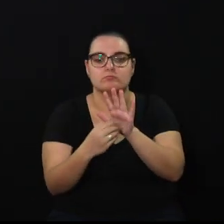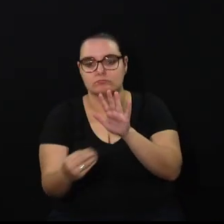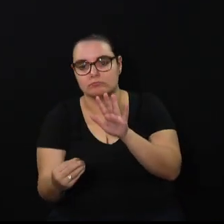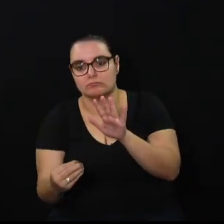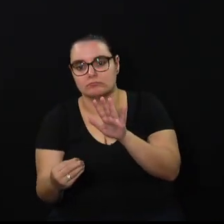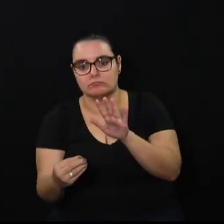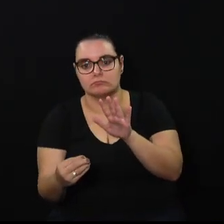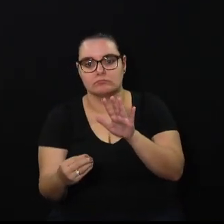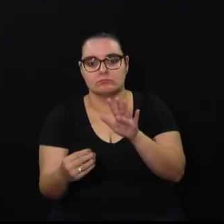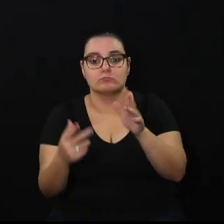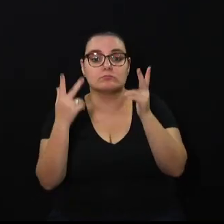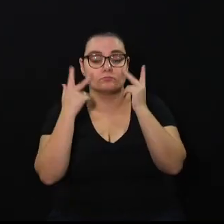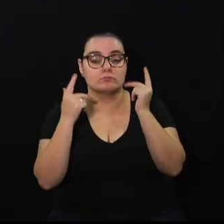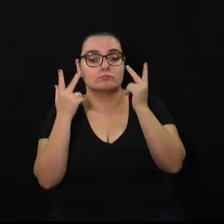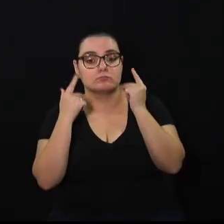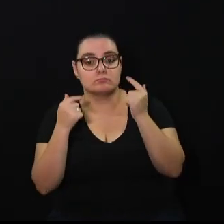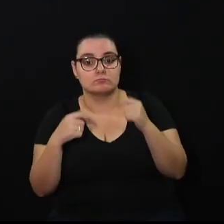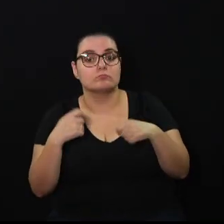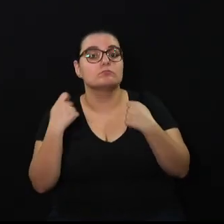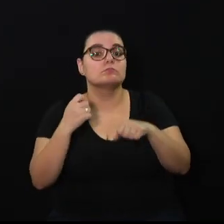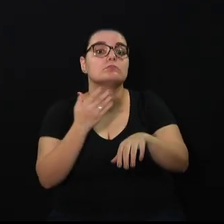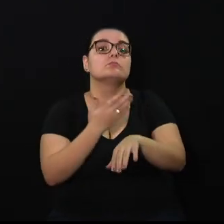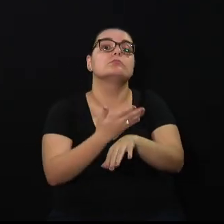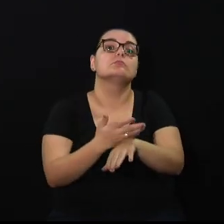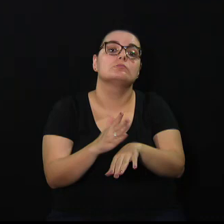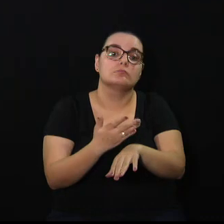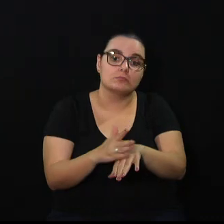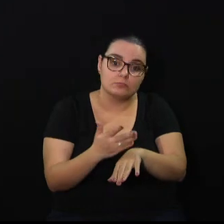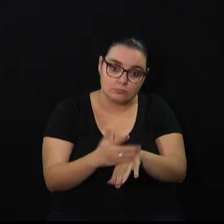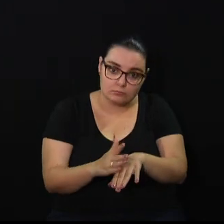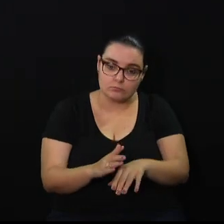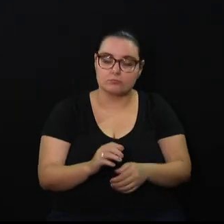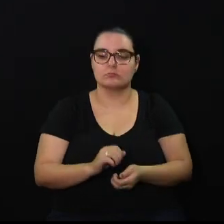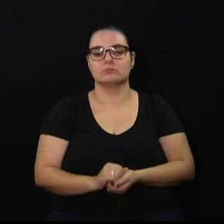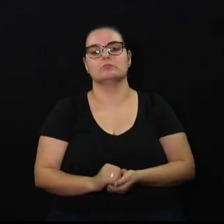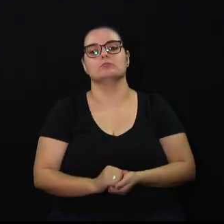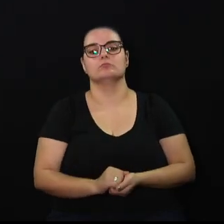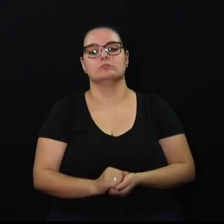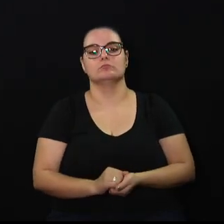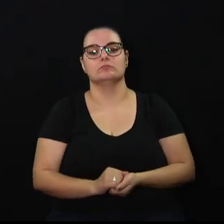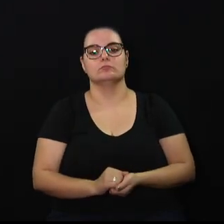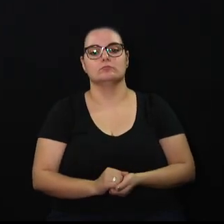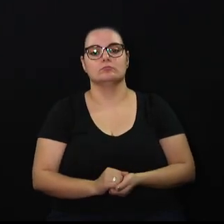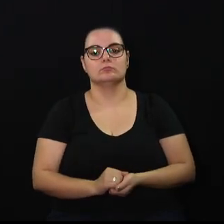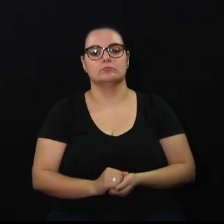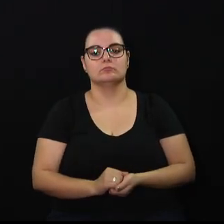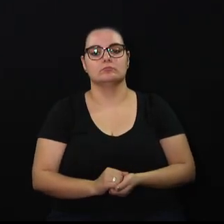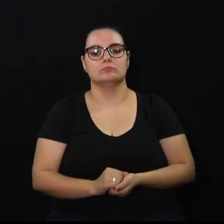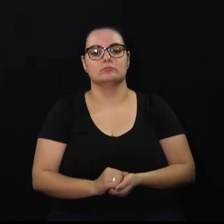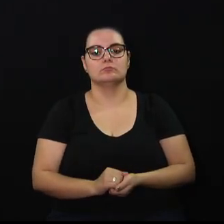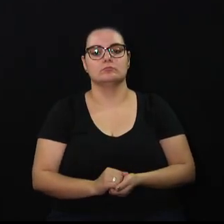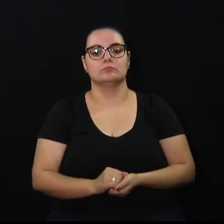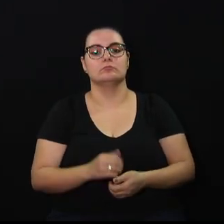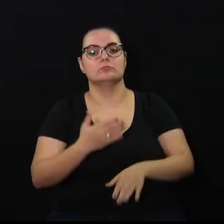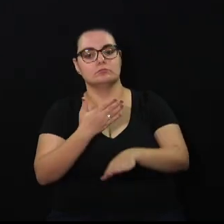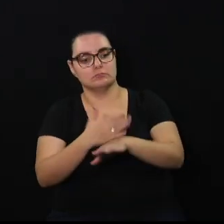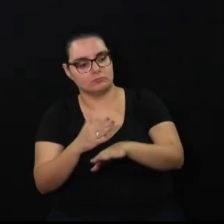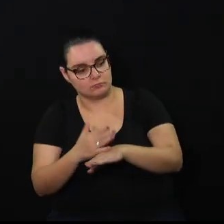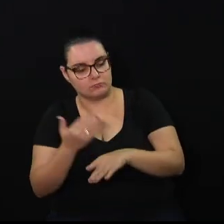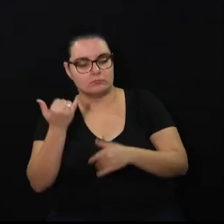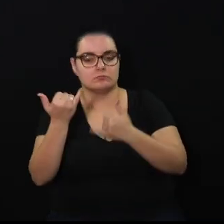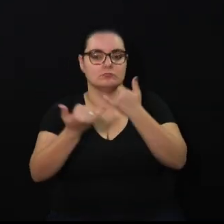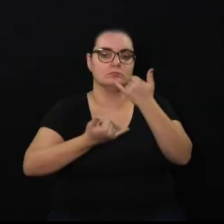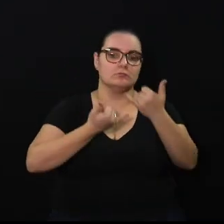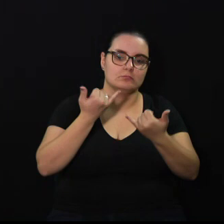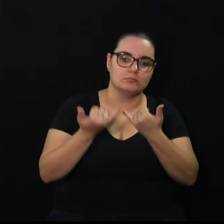espontânea então a gente precisa treinar isso com eles é treinar a brincar emita